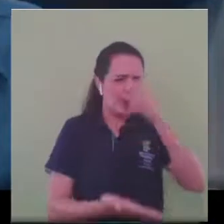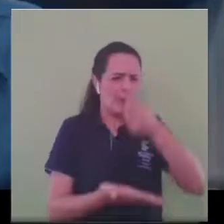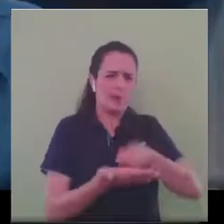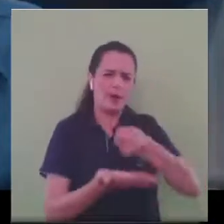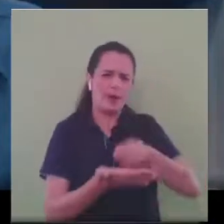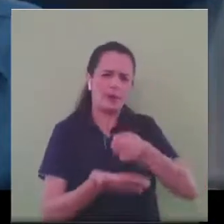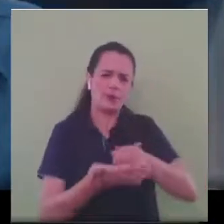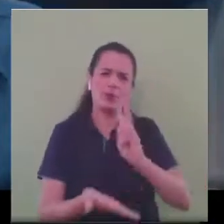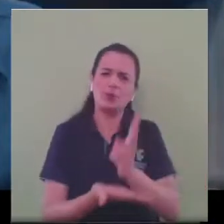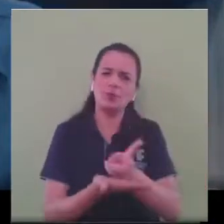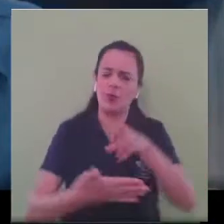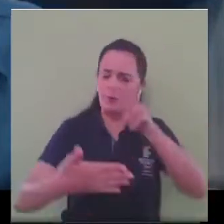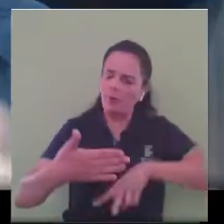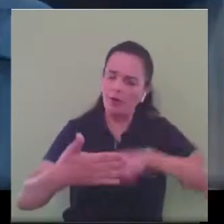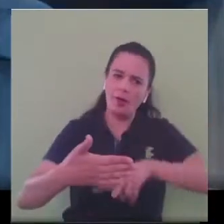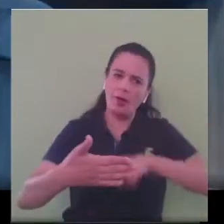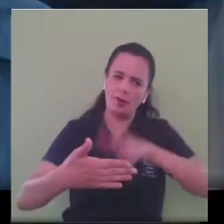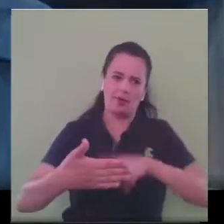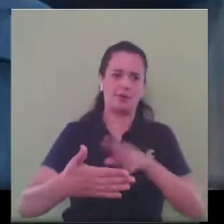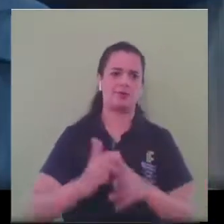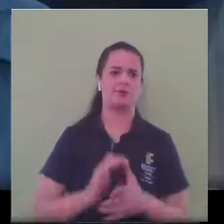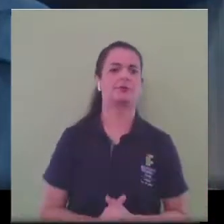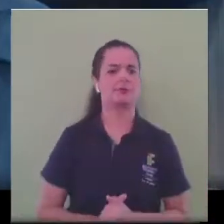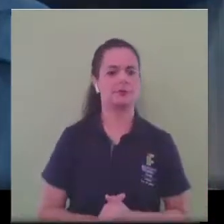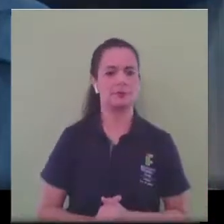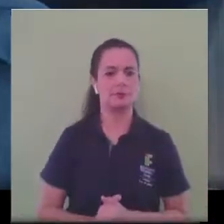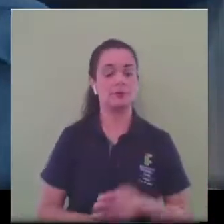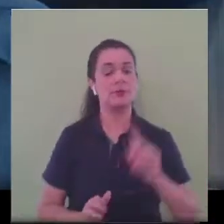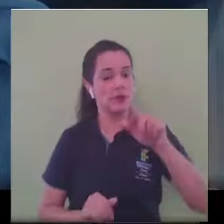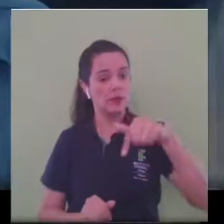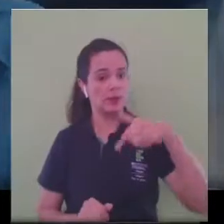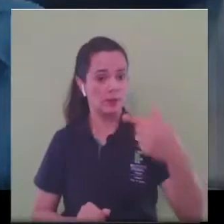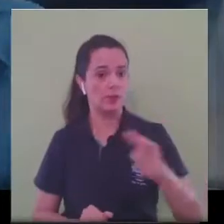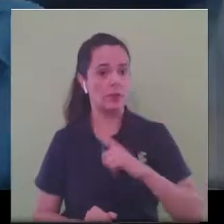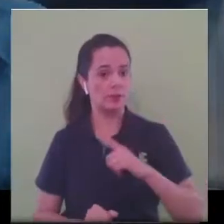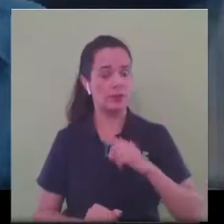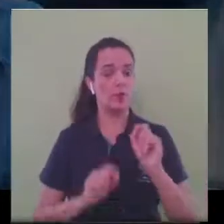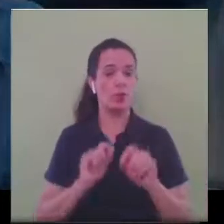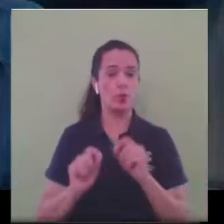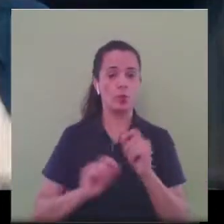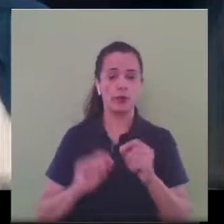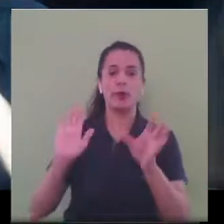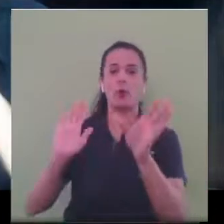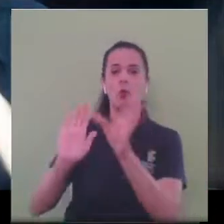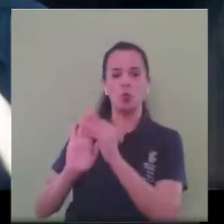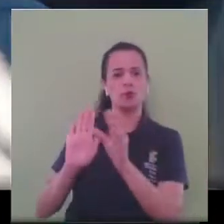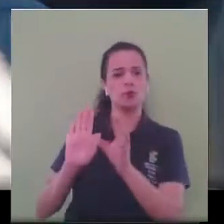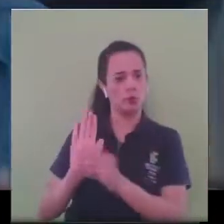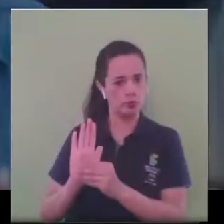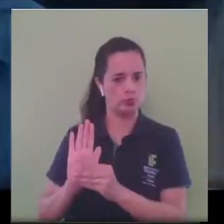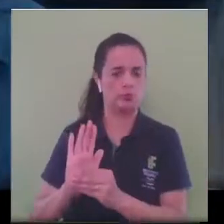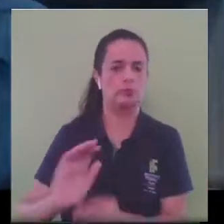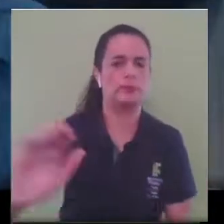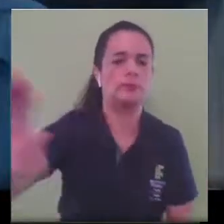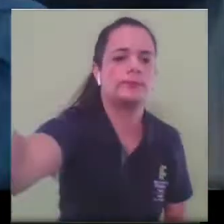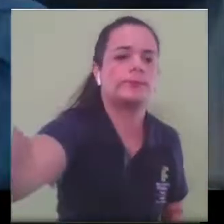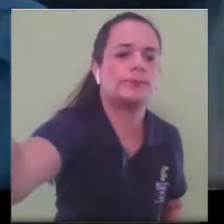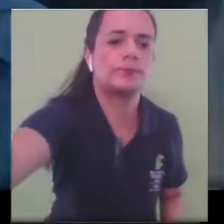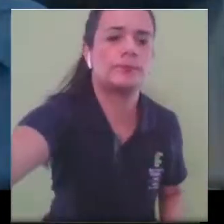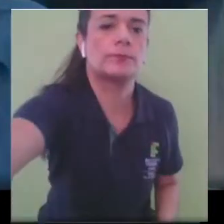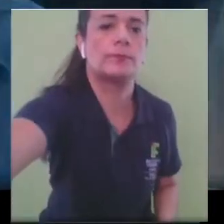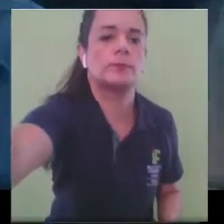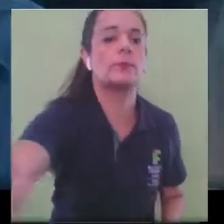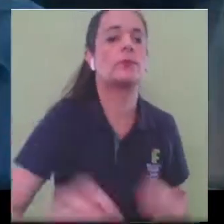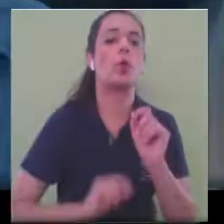lido, né? Em seguida, nós temos a característica quanto ao conteúdo. Como assim conteúdo? O que contém aquela obra? O que que aquela